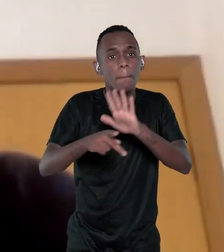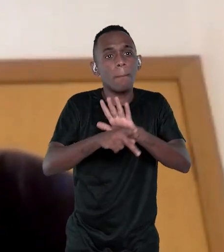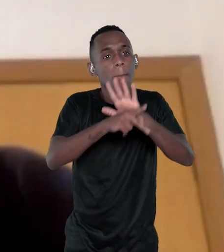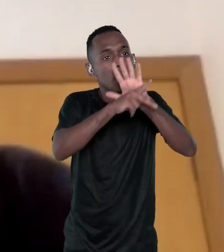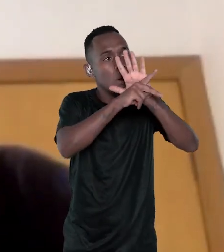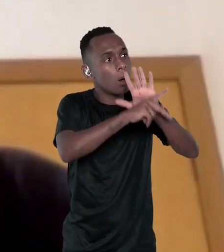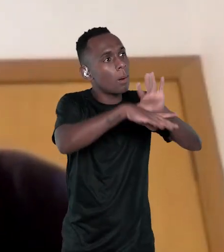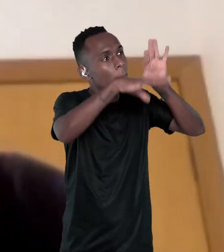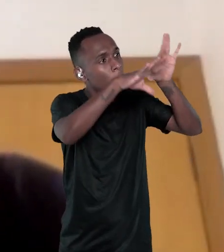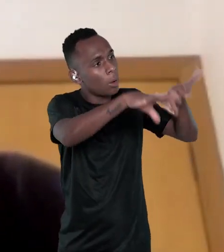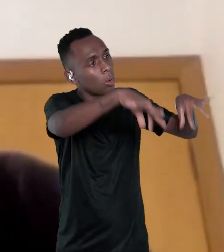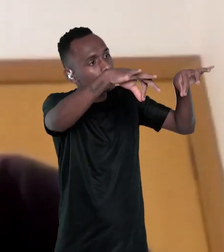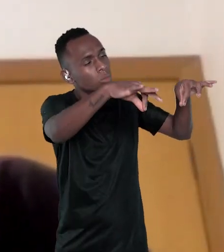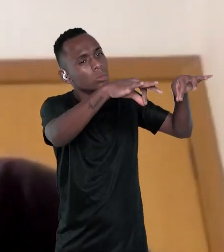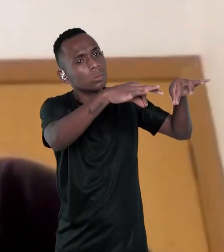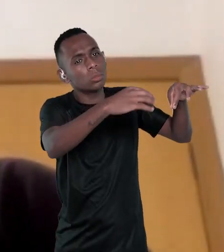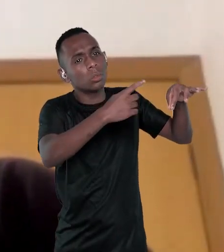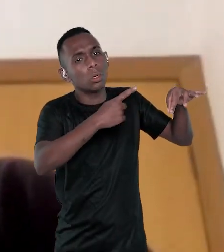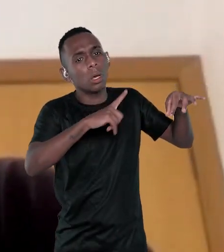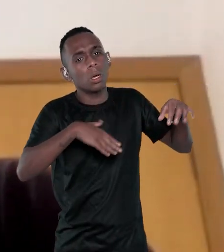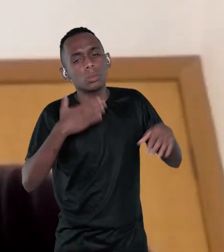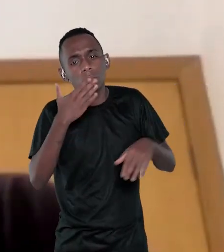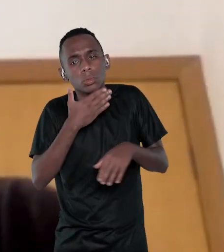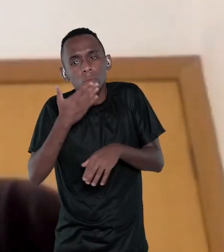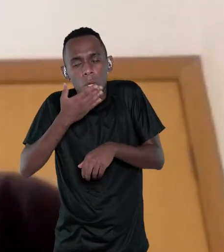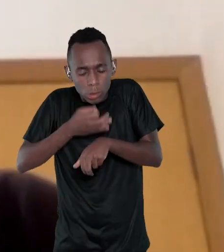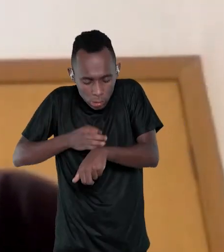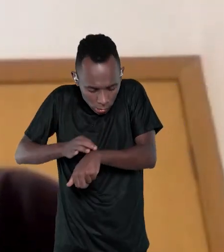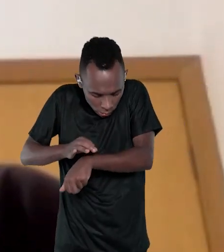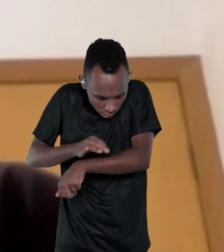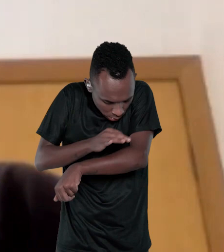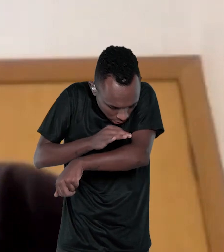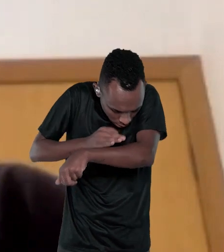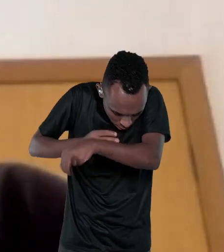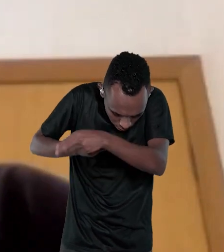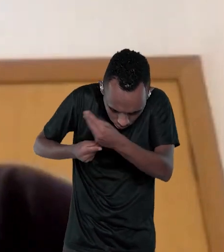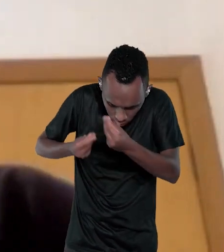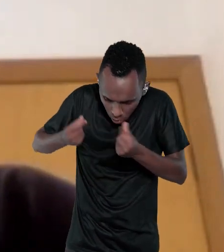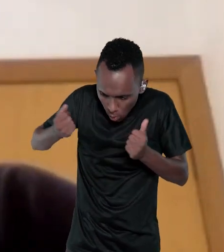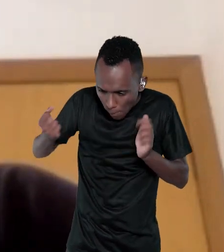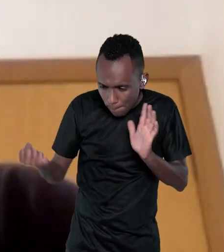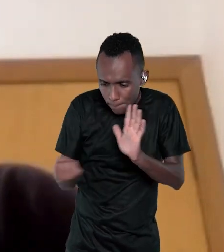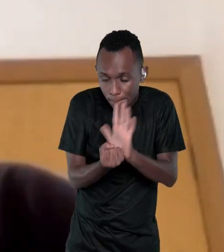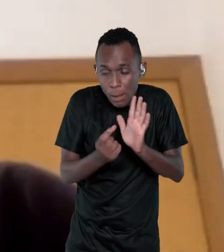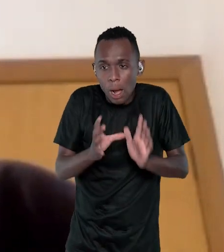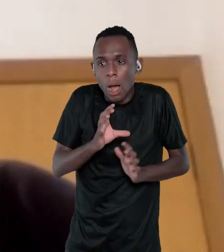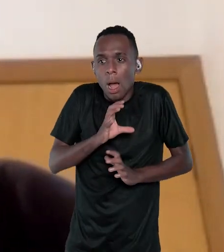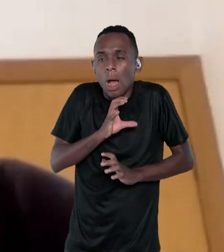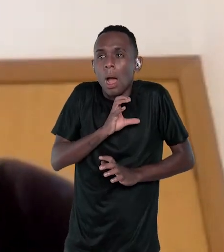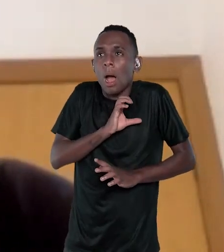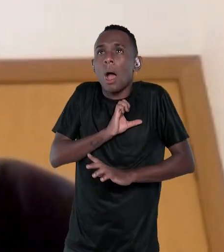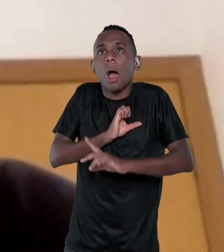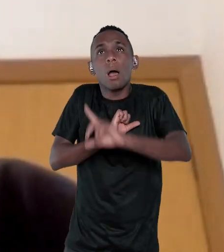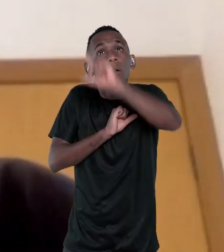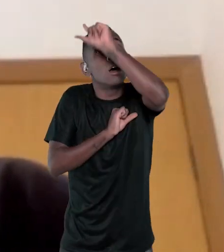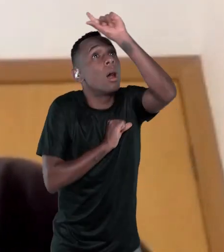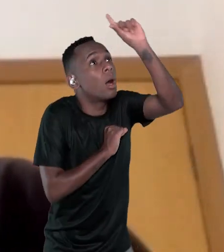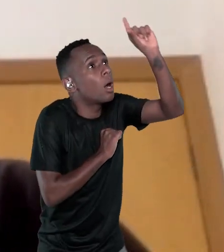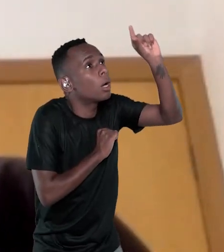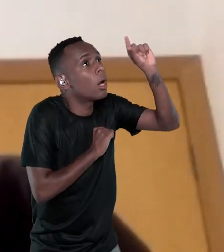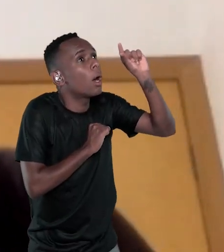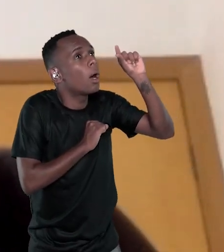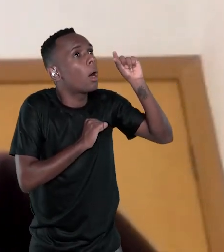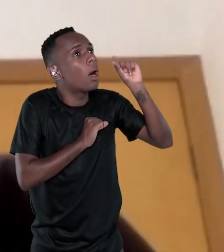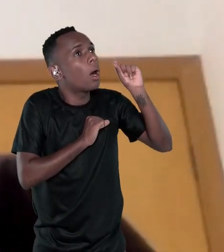gozo secreto estendido nos varais, o mel de nossas células, as marcas